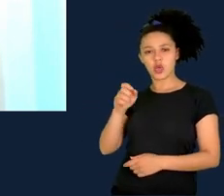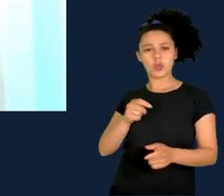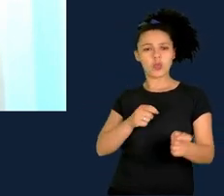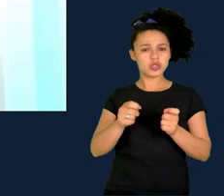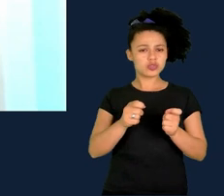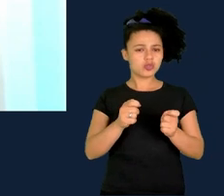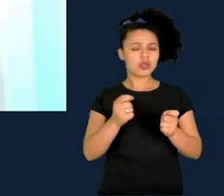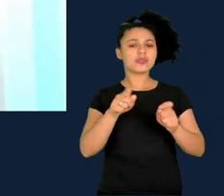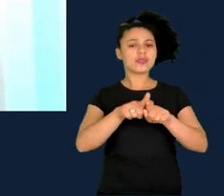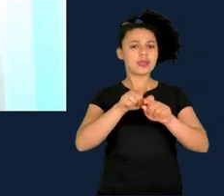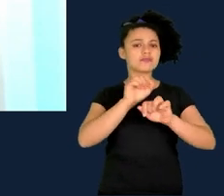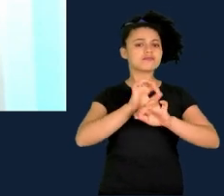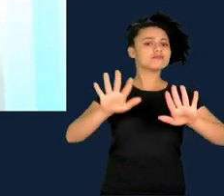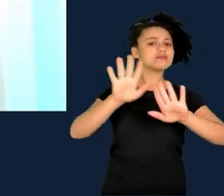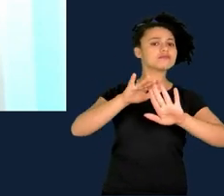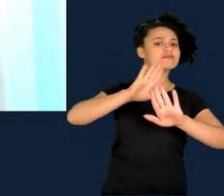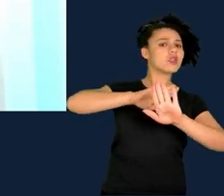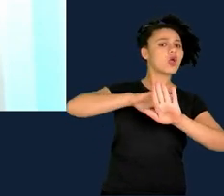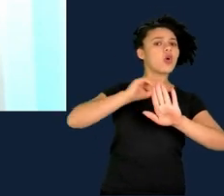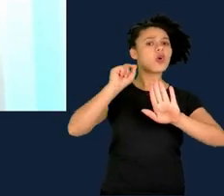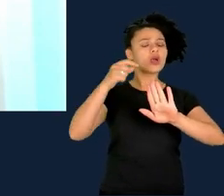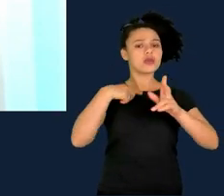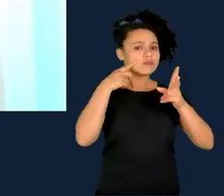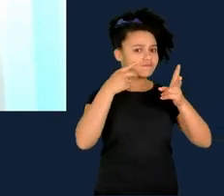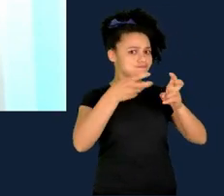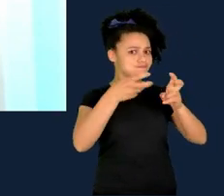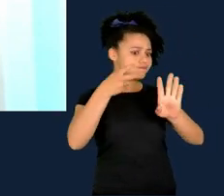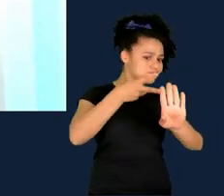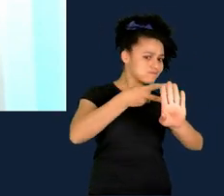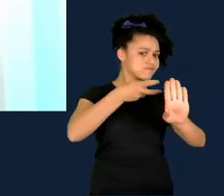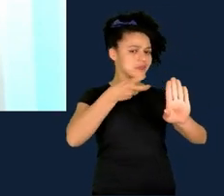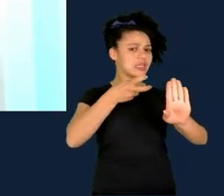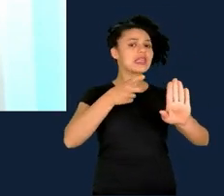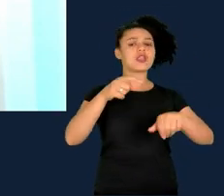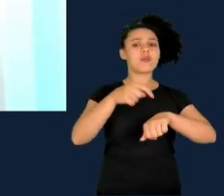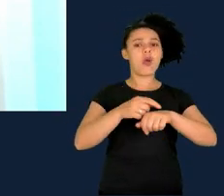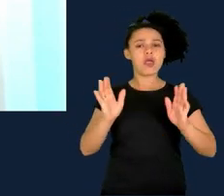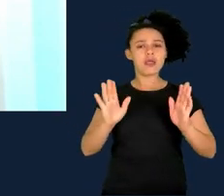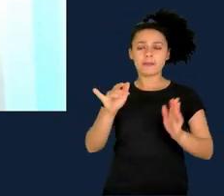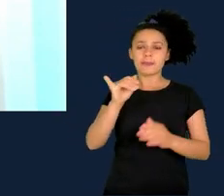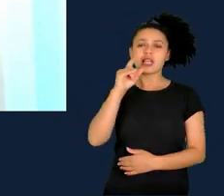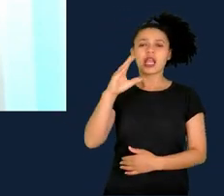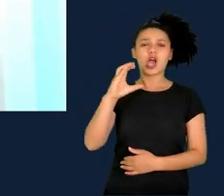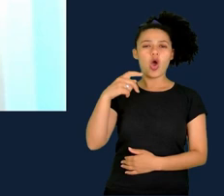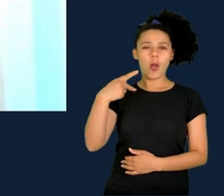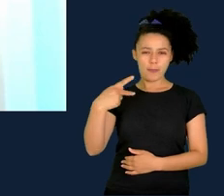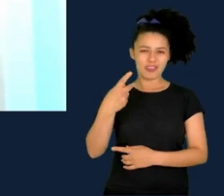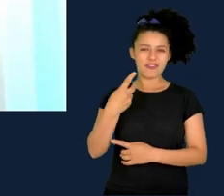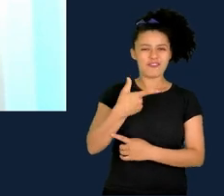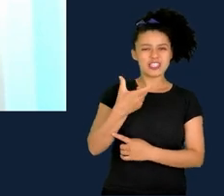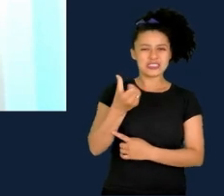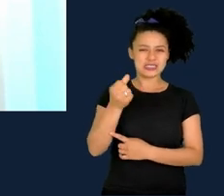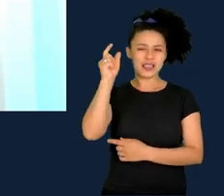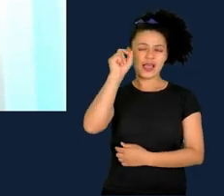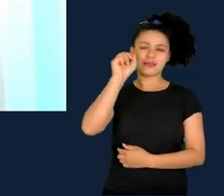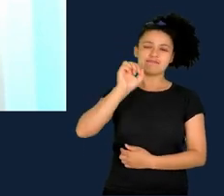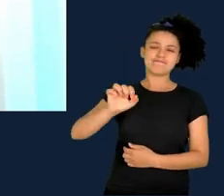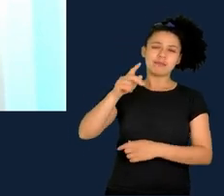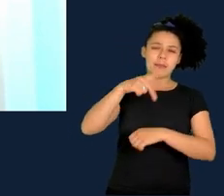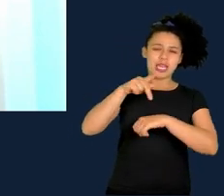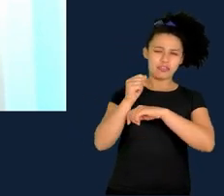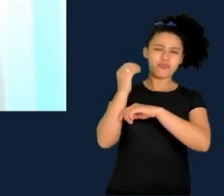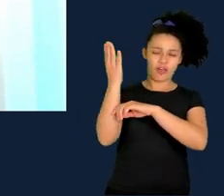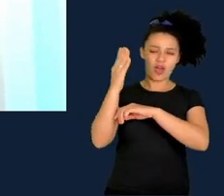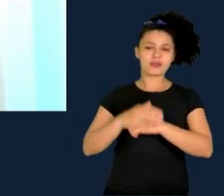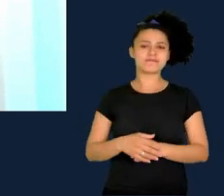que também eu pensei sobre isso. Nesse momento, quando tá todo mundo lá na COP, né, lá na Escócia, muitas